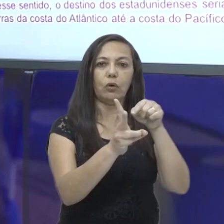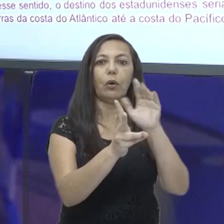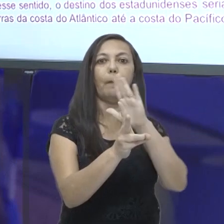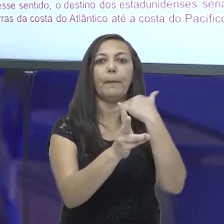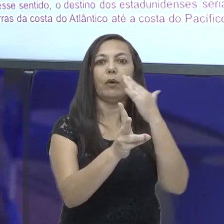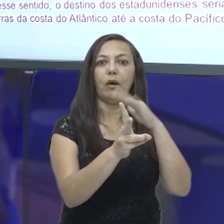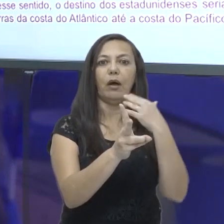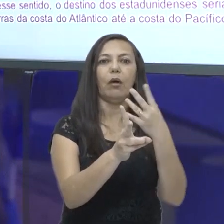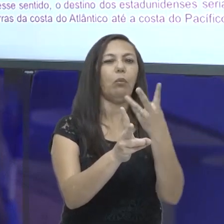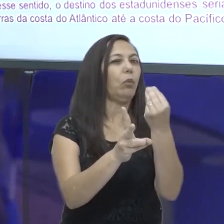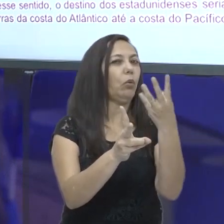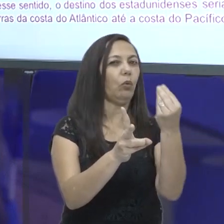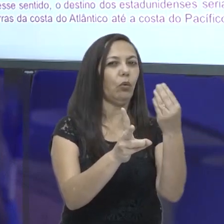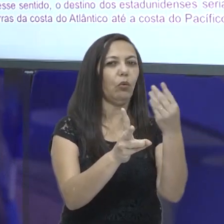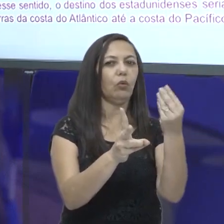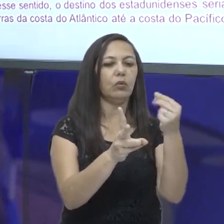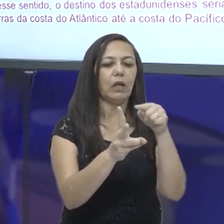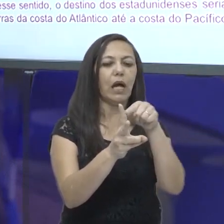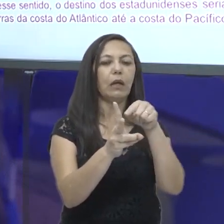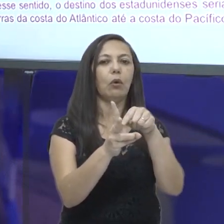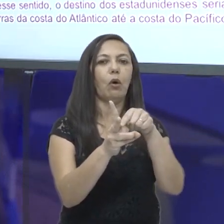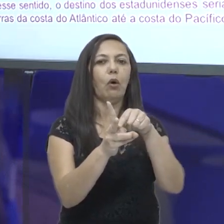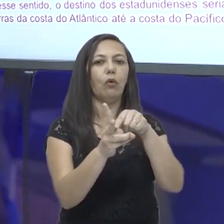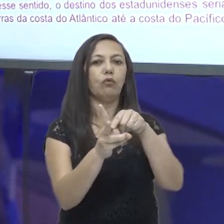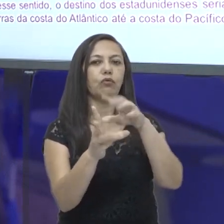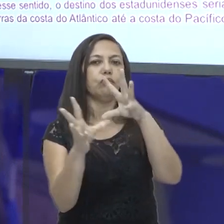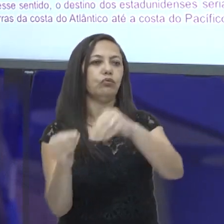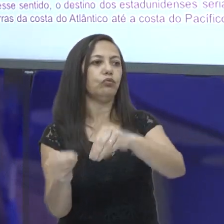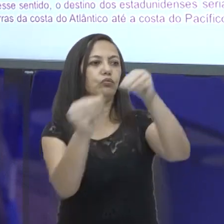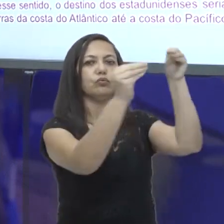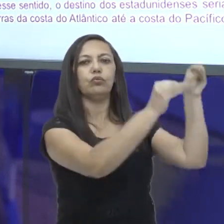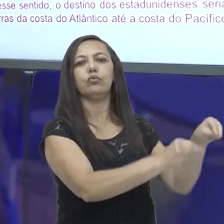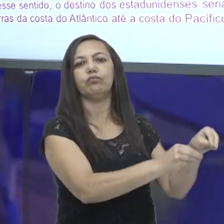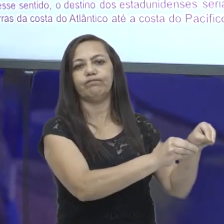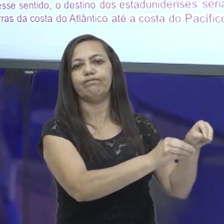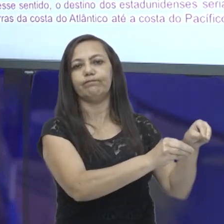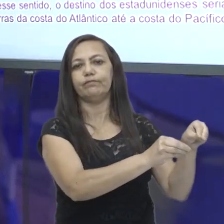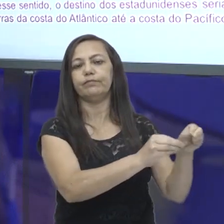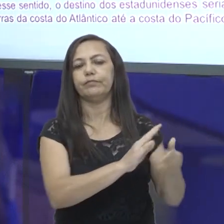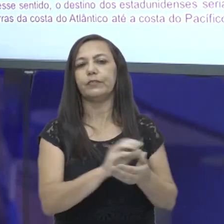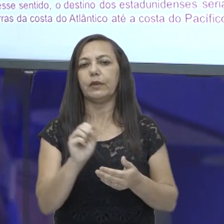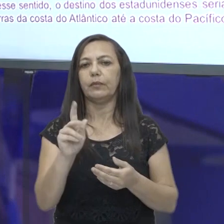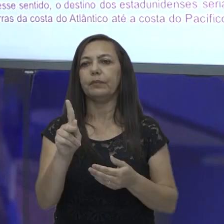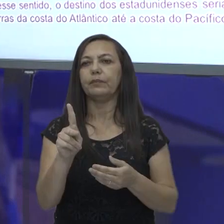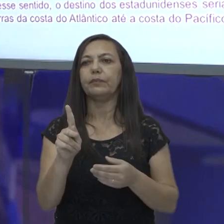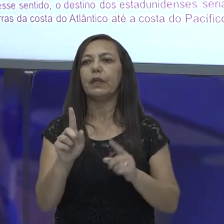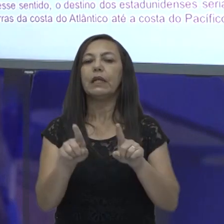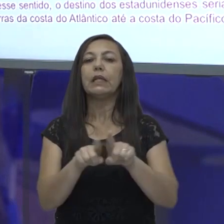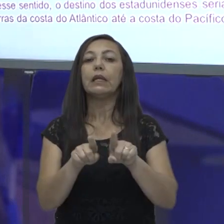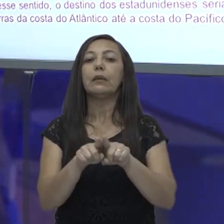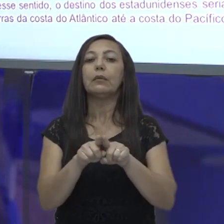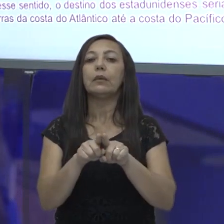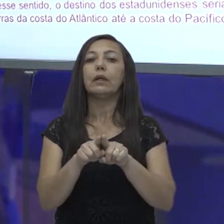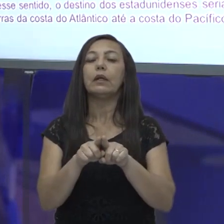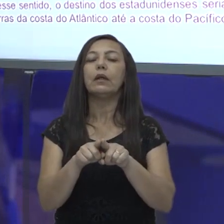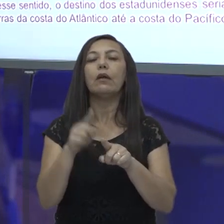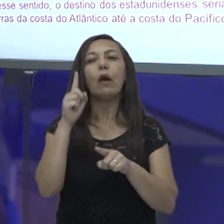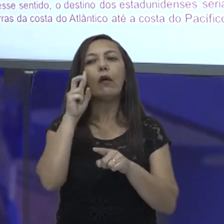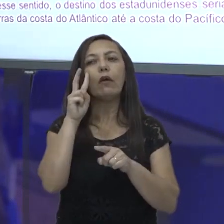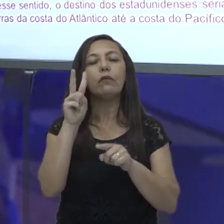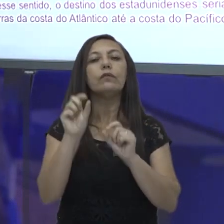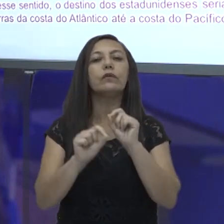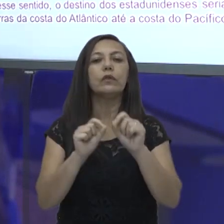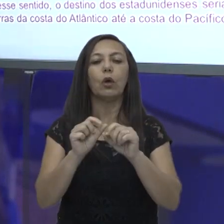que esses povos fossem embora para que eles pudessem colonizar, ok? E, para terminar aqui, nós vamos ver que